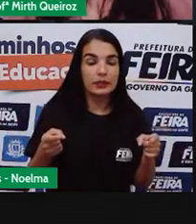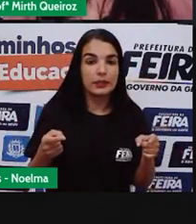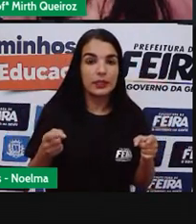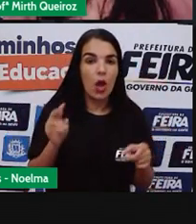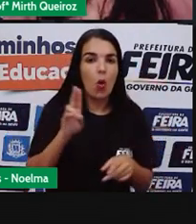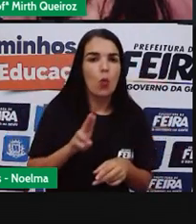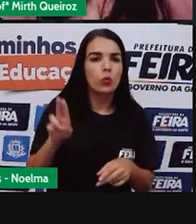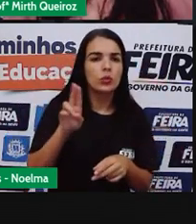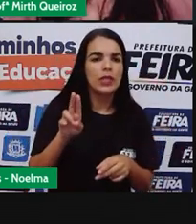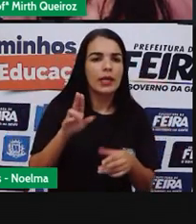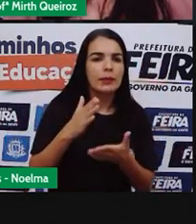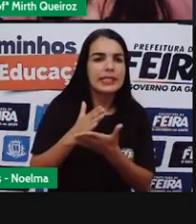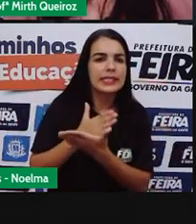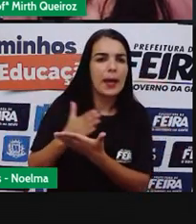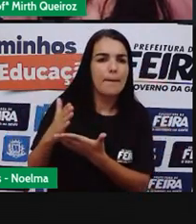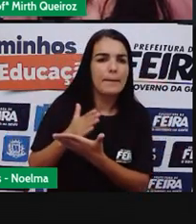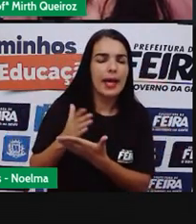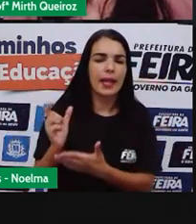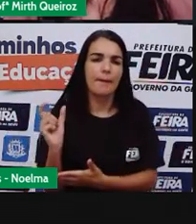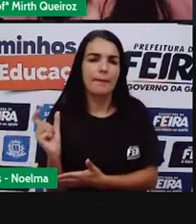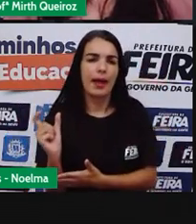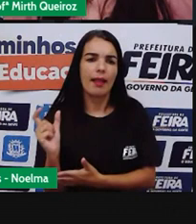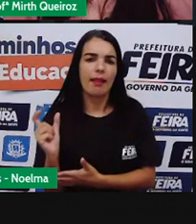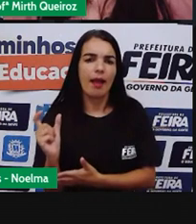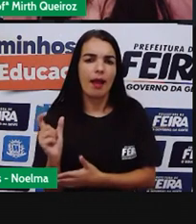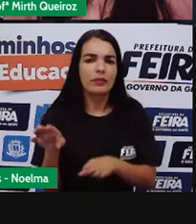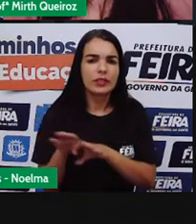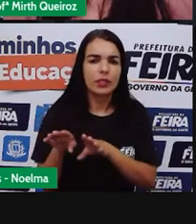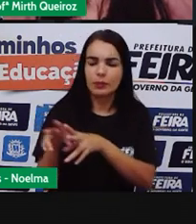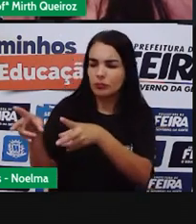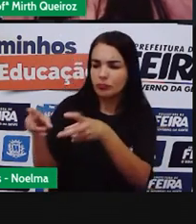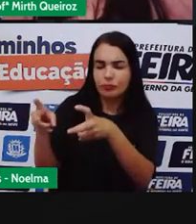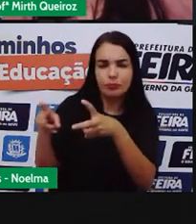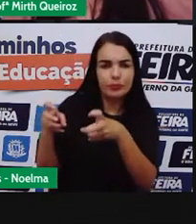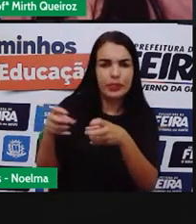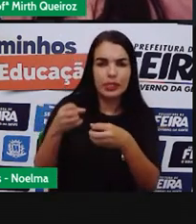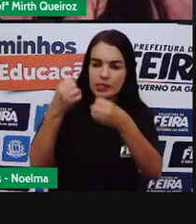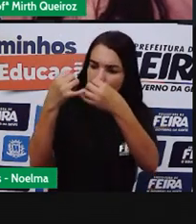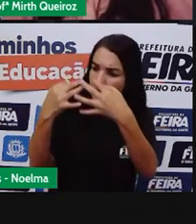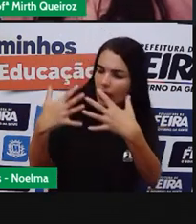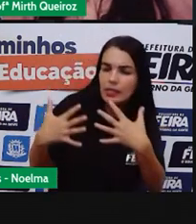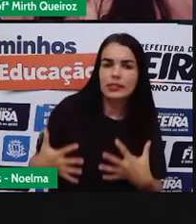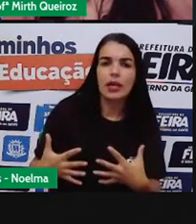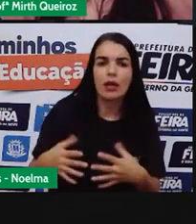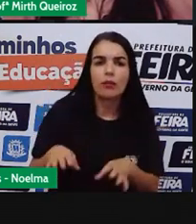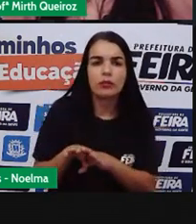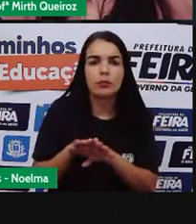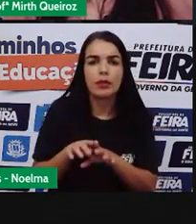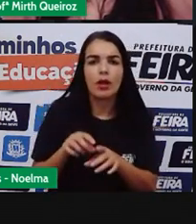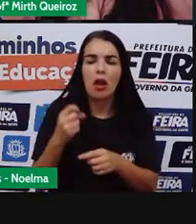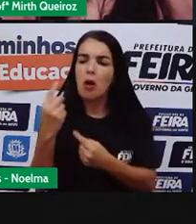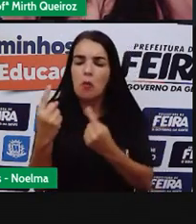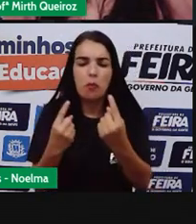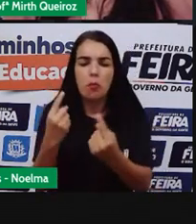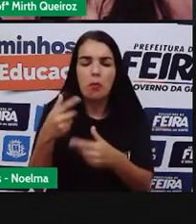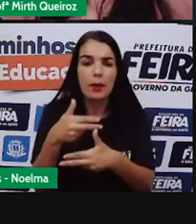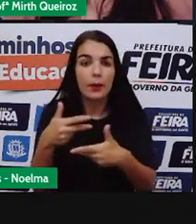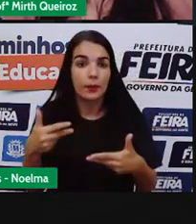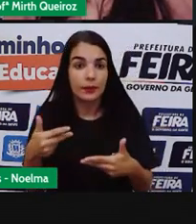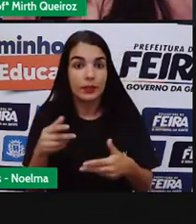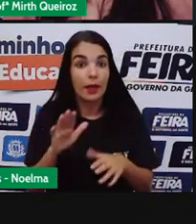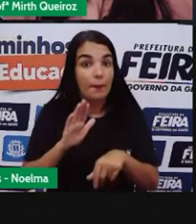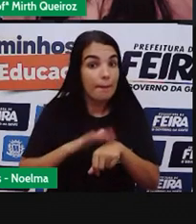para separar palavras e expressões da frase para chamar atenção ou dar uma explicação em relação a algo. É